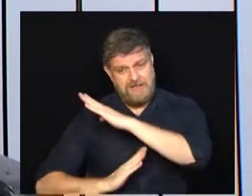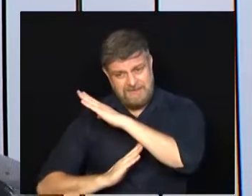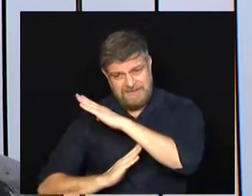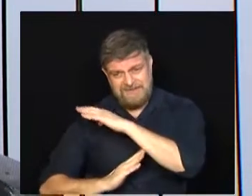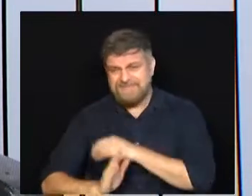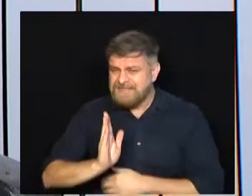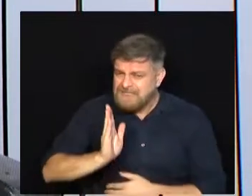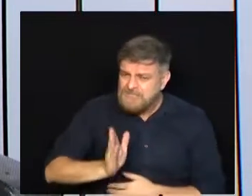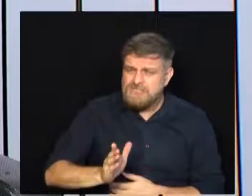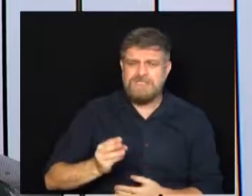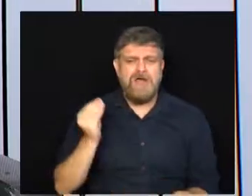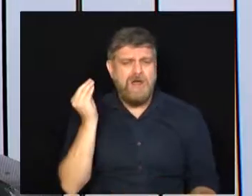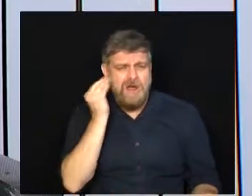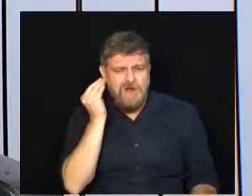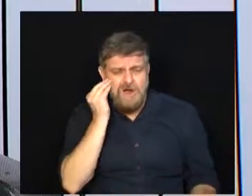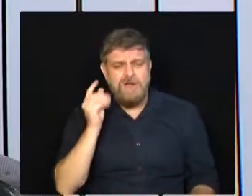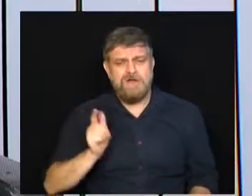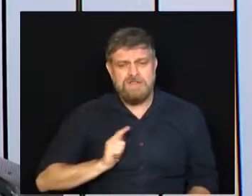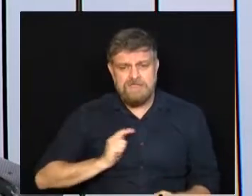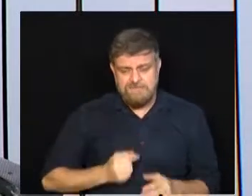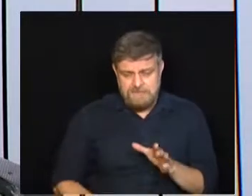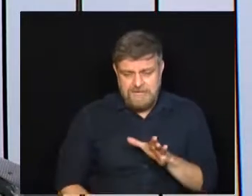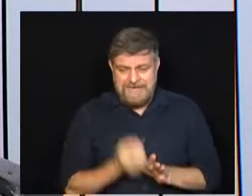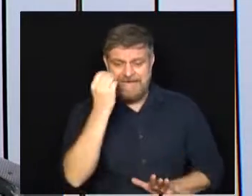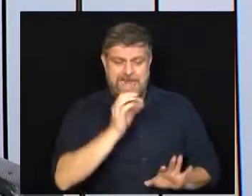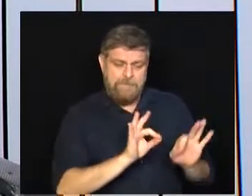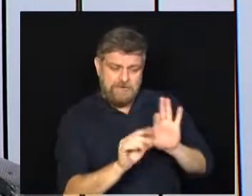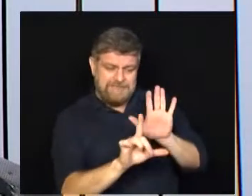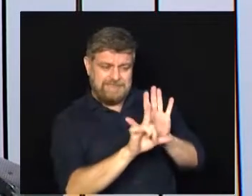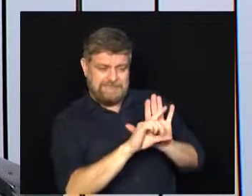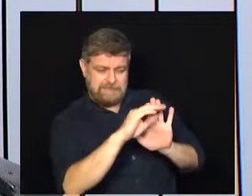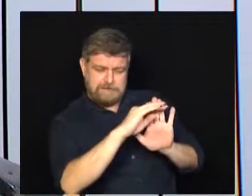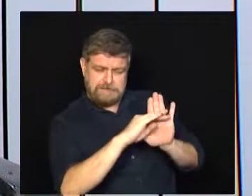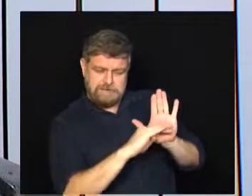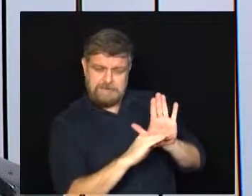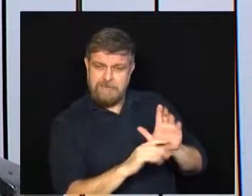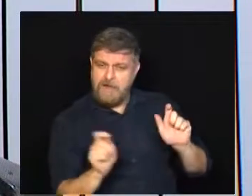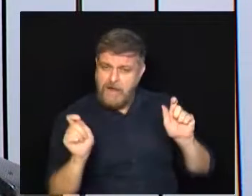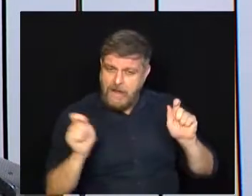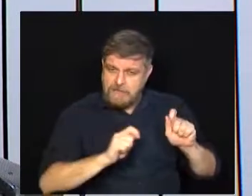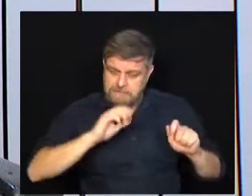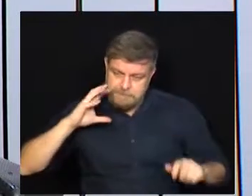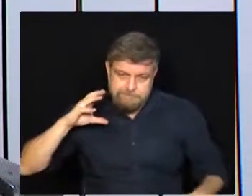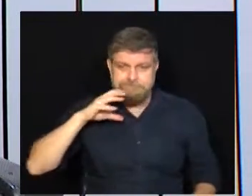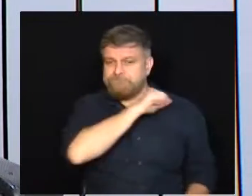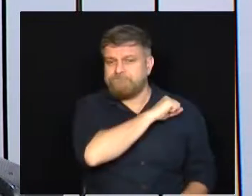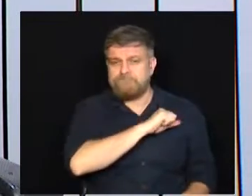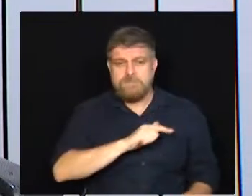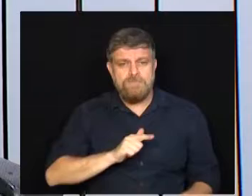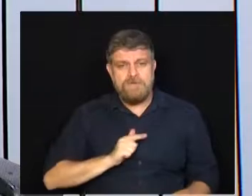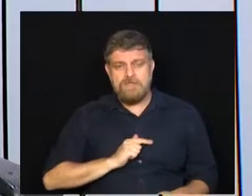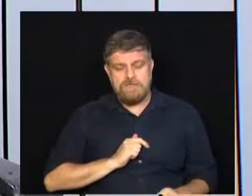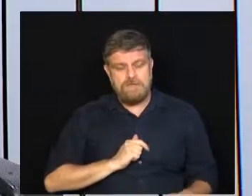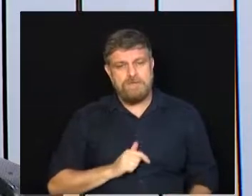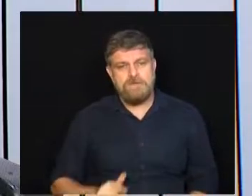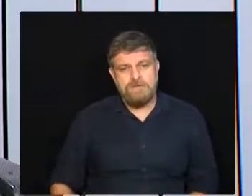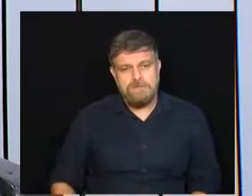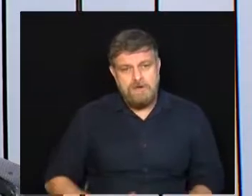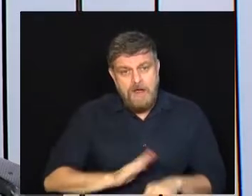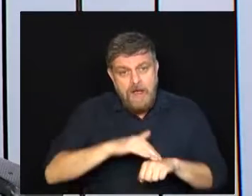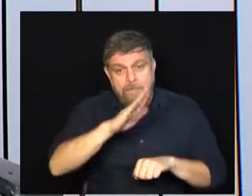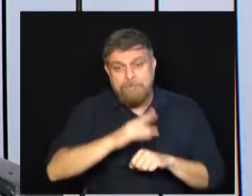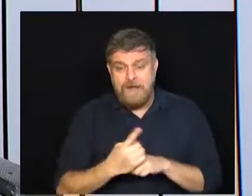teve oportunidade de legislar, mas pode recolocar isso tendo mais